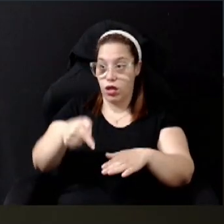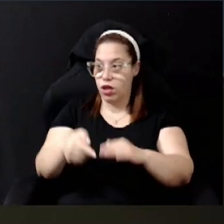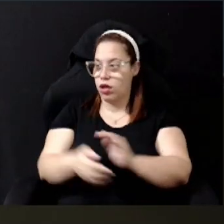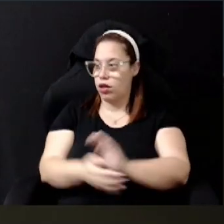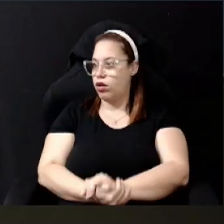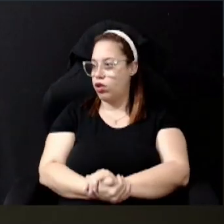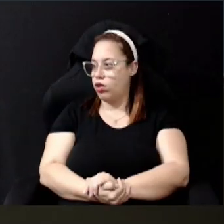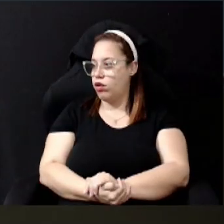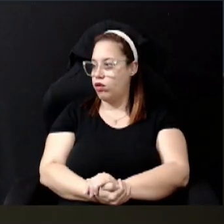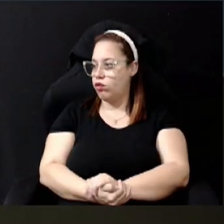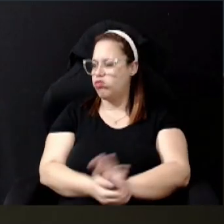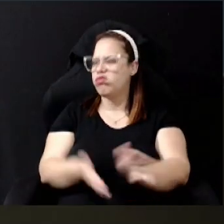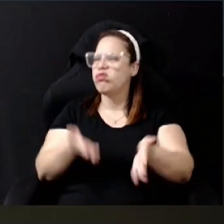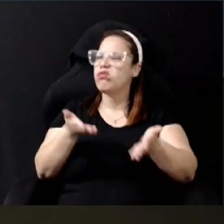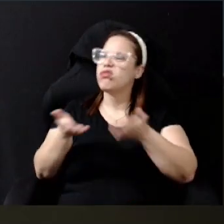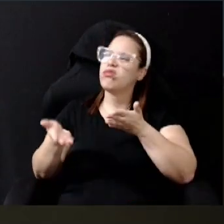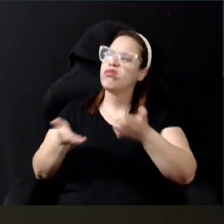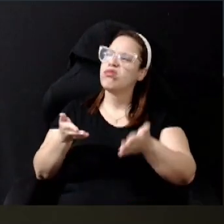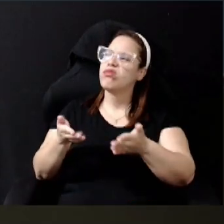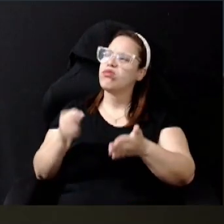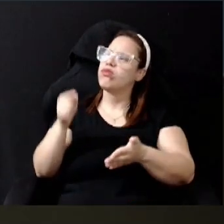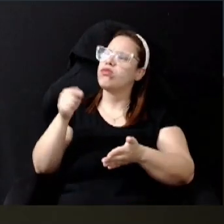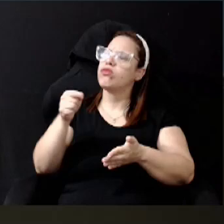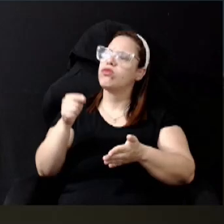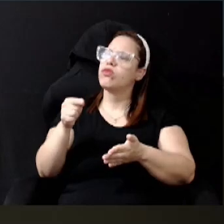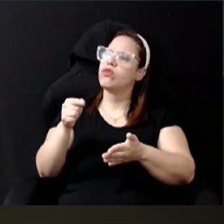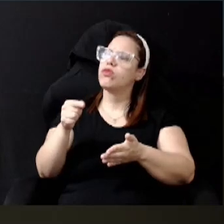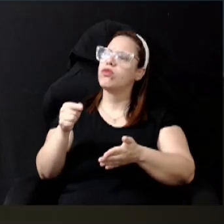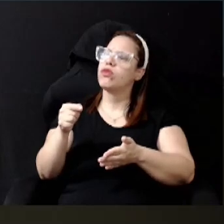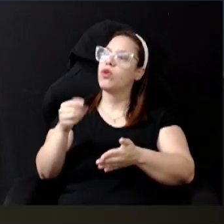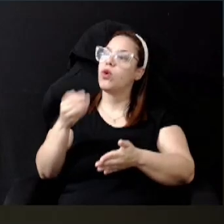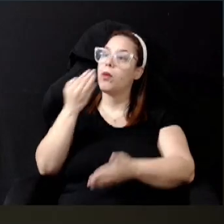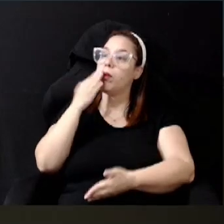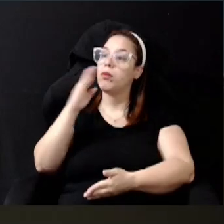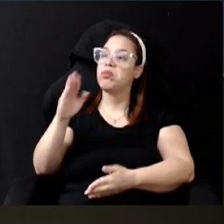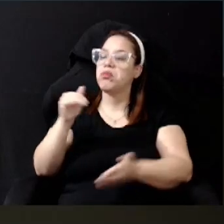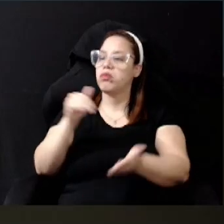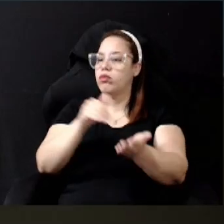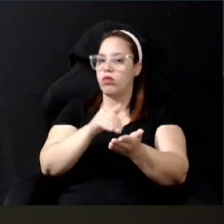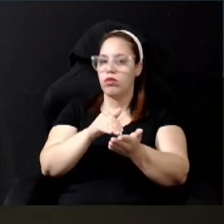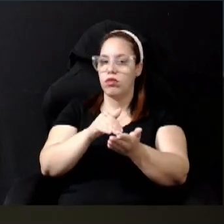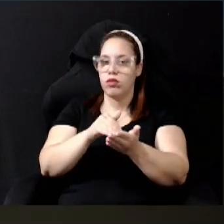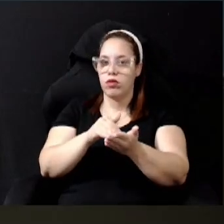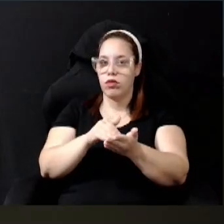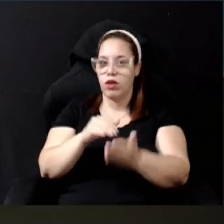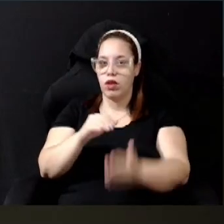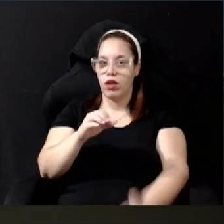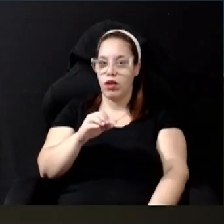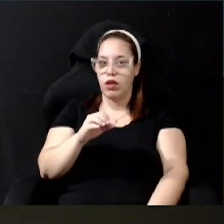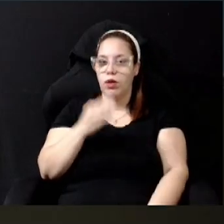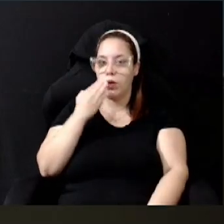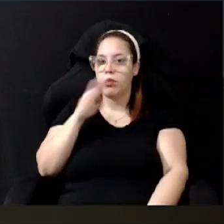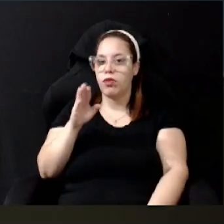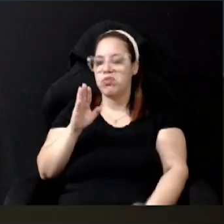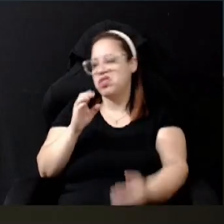momento você pediu as contas, me fala de toda essa história. Eu pedi as contas, eu estava numa rede de